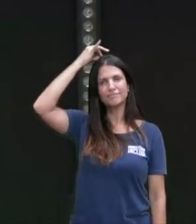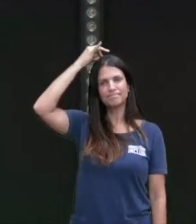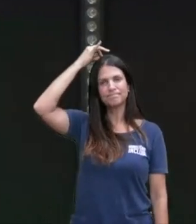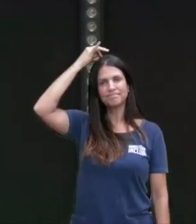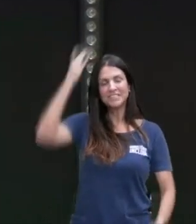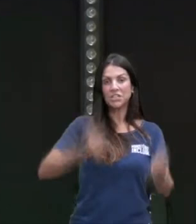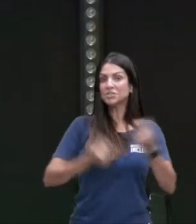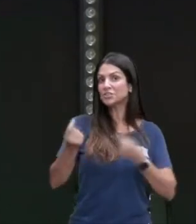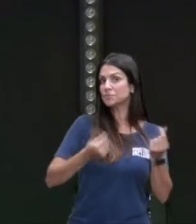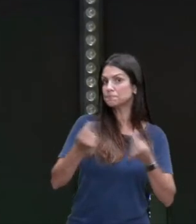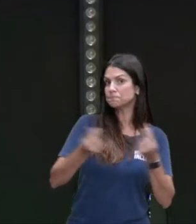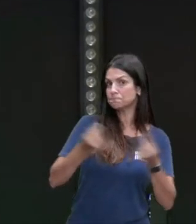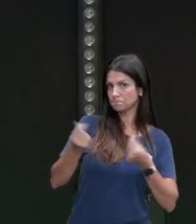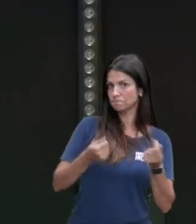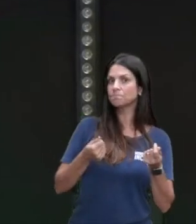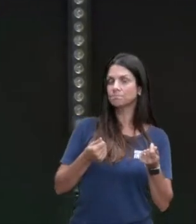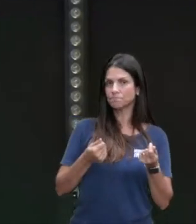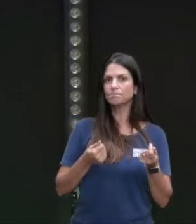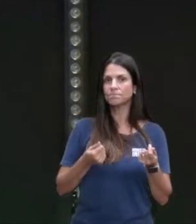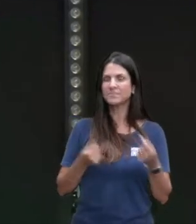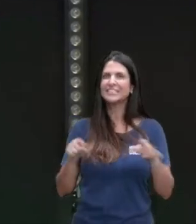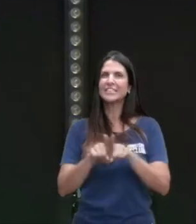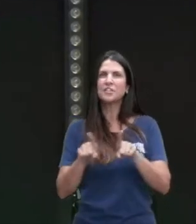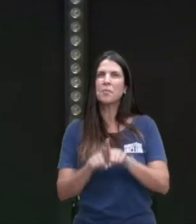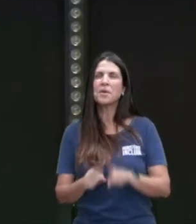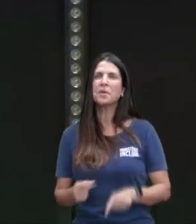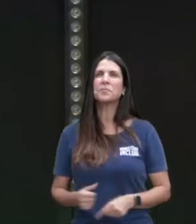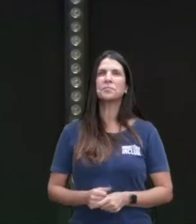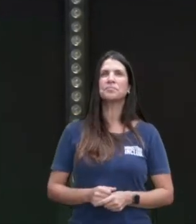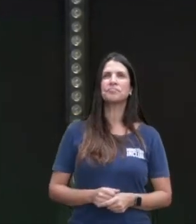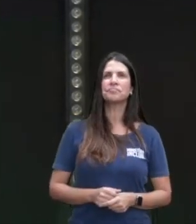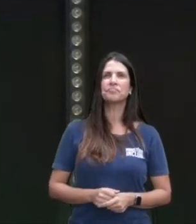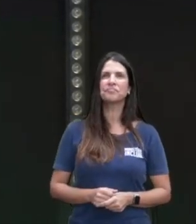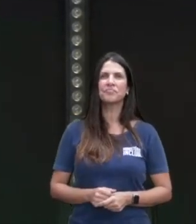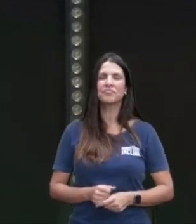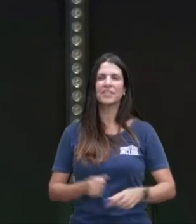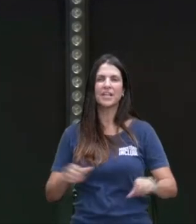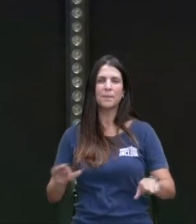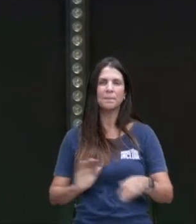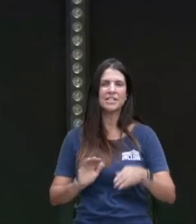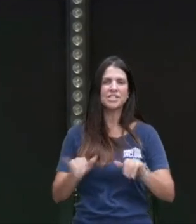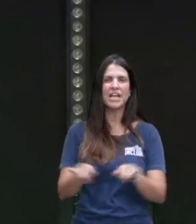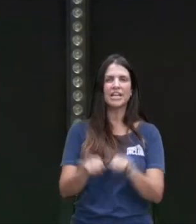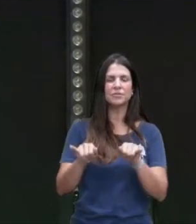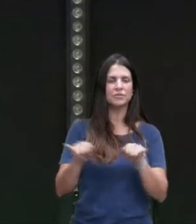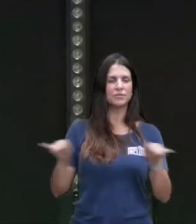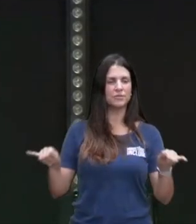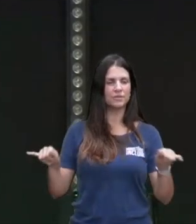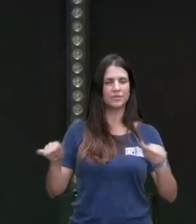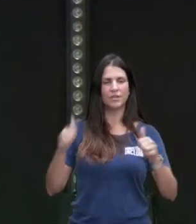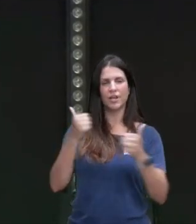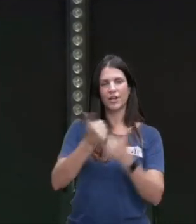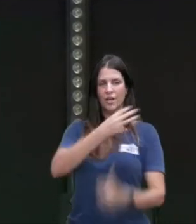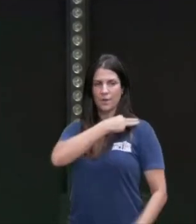satisfação financeira Qual o preço você tem dado por seu engajamento na igreja para servir na igreja para fazer